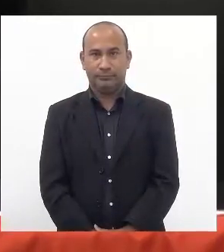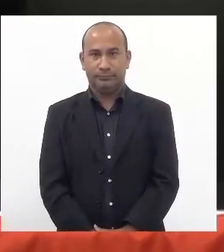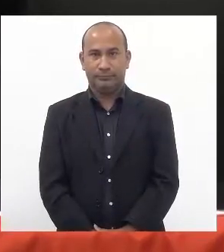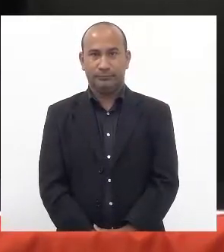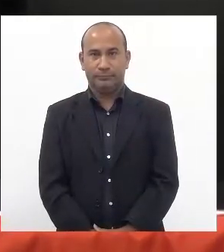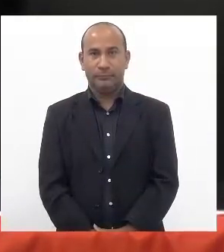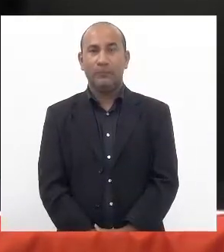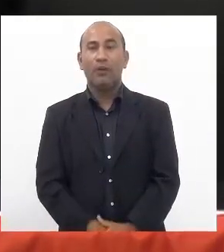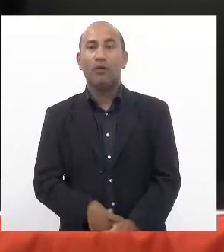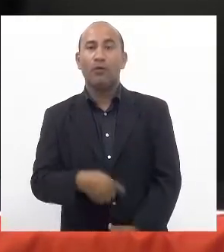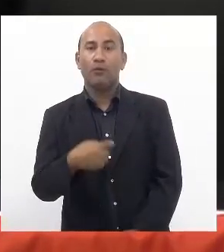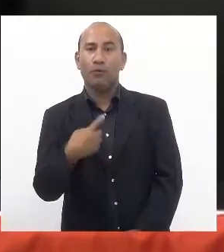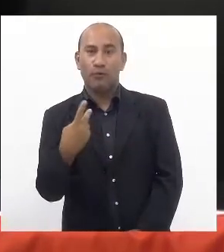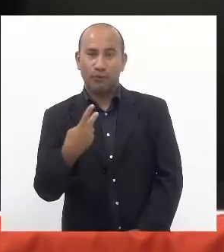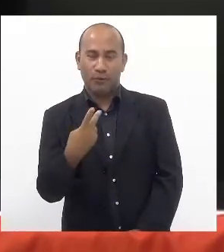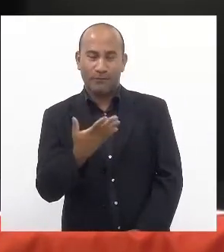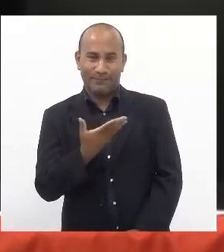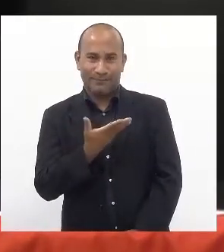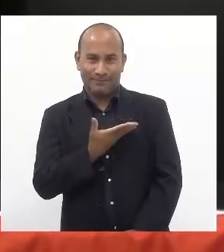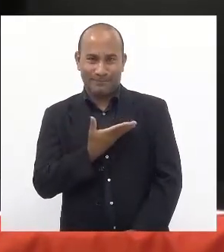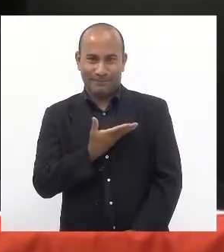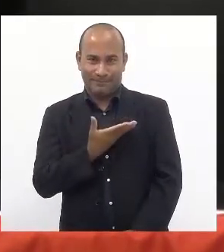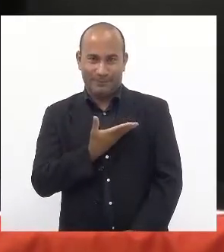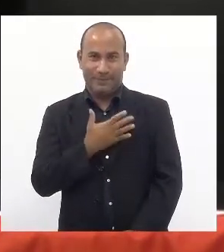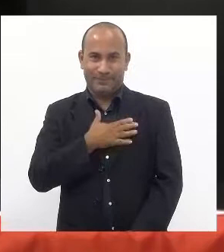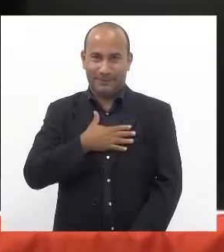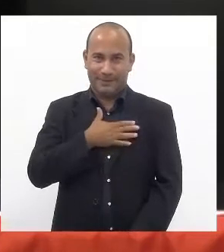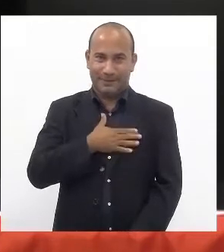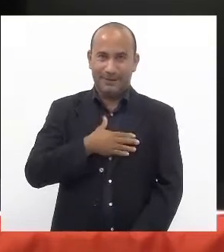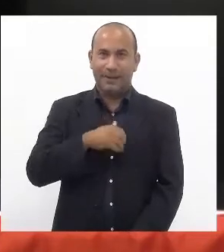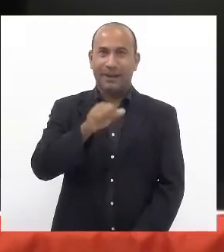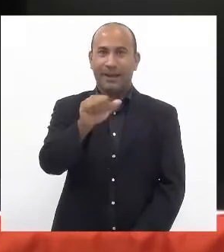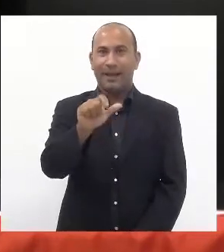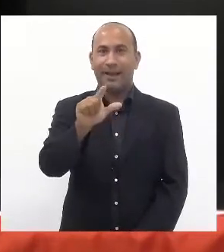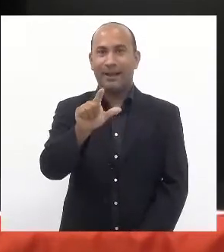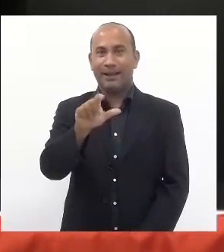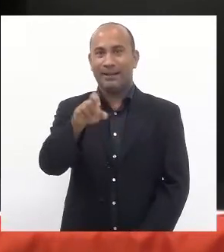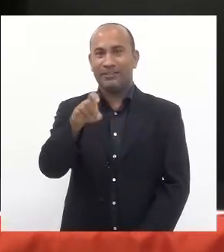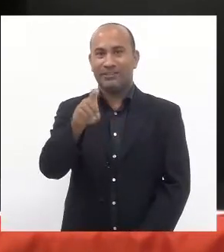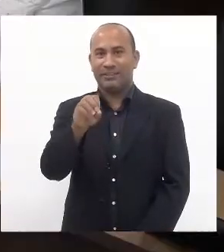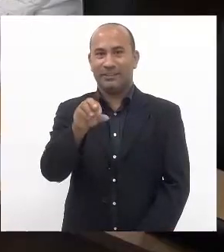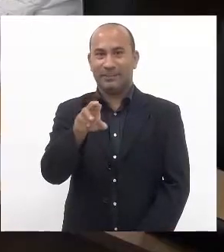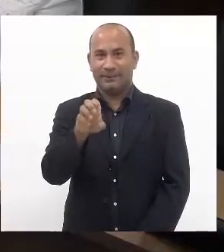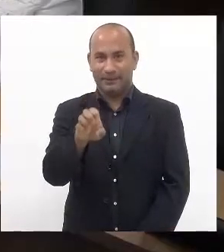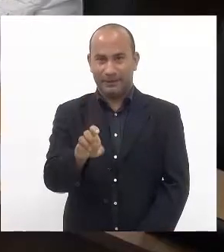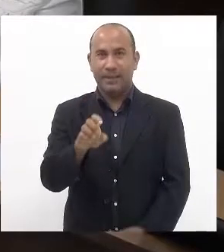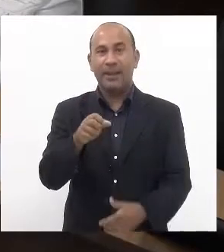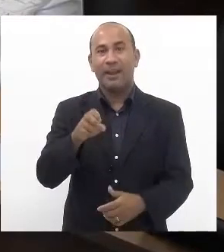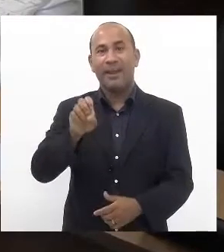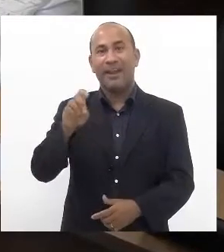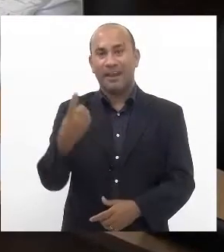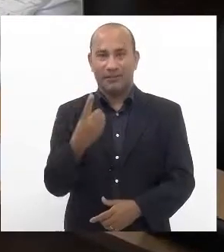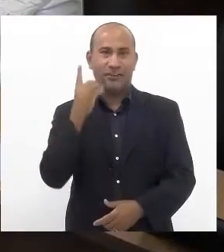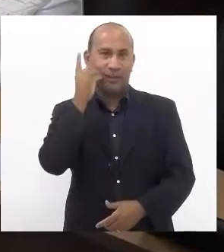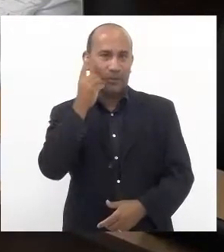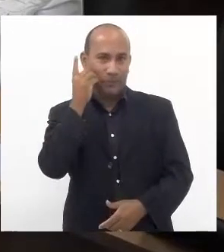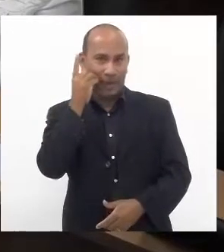do nosso querido Alexandre Fará, ex-deputado estadual.